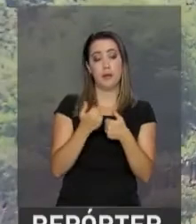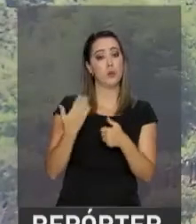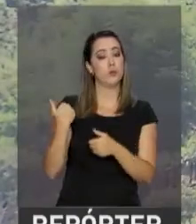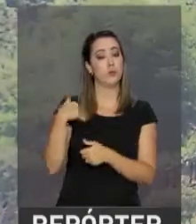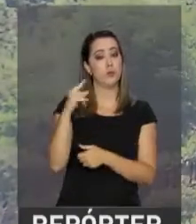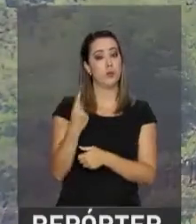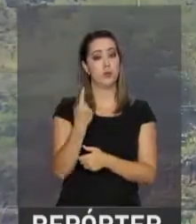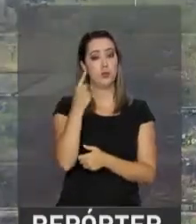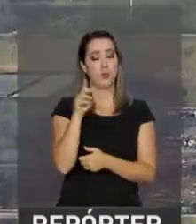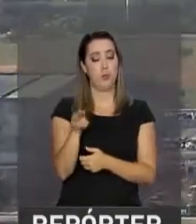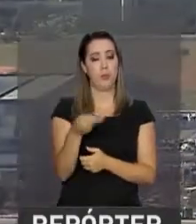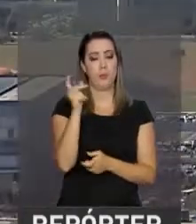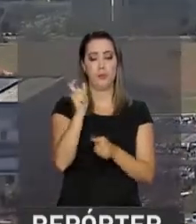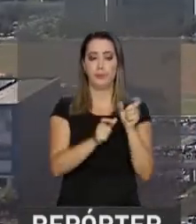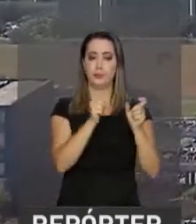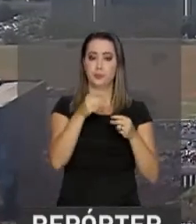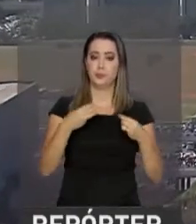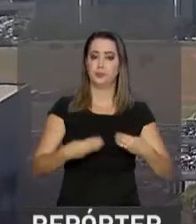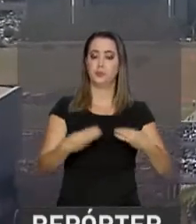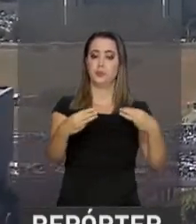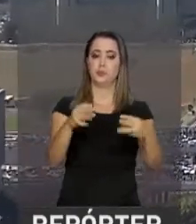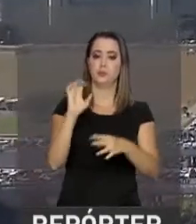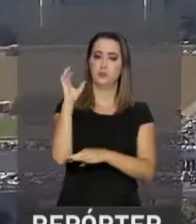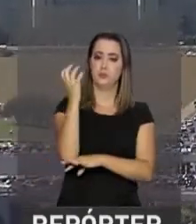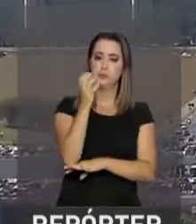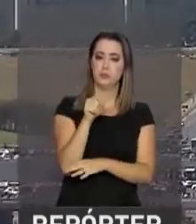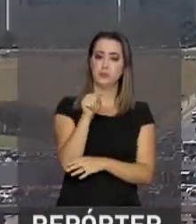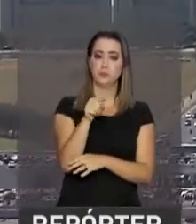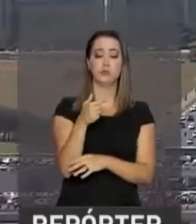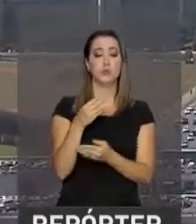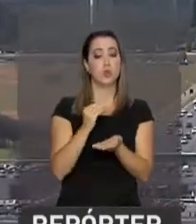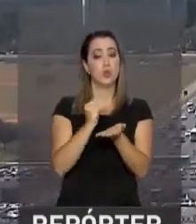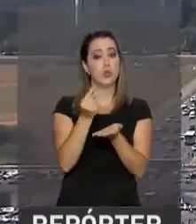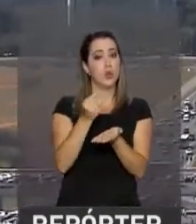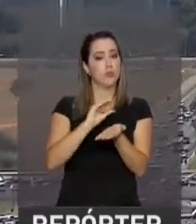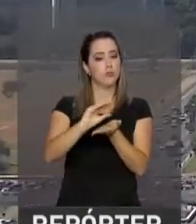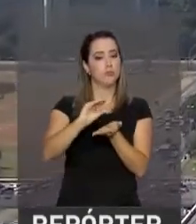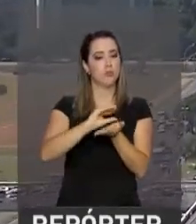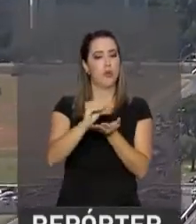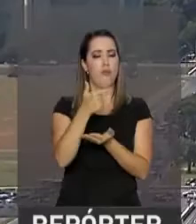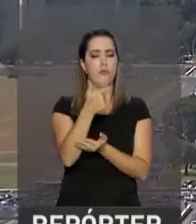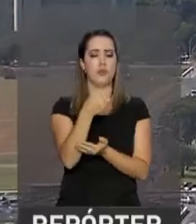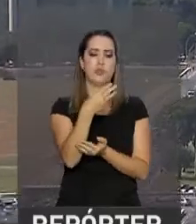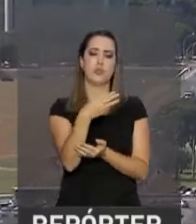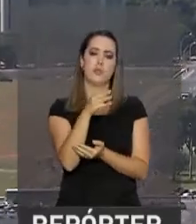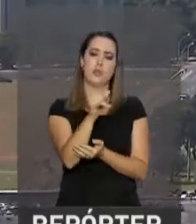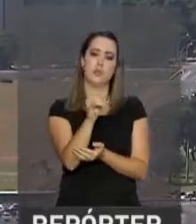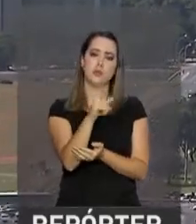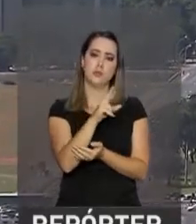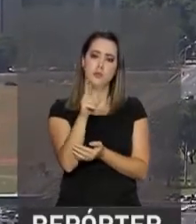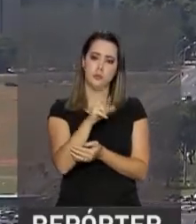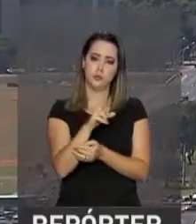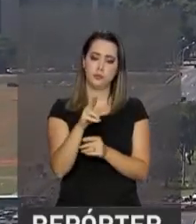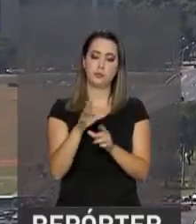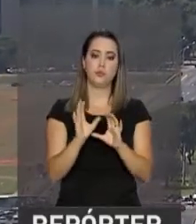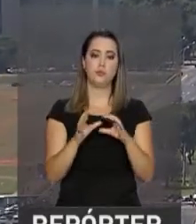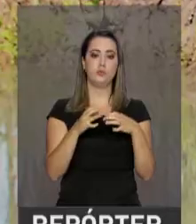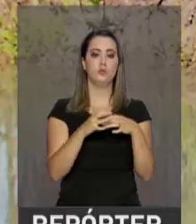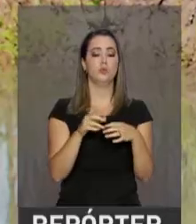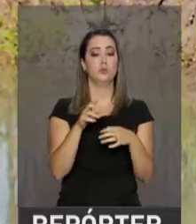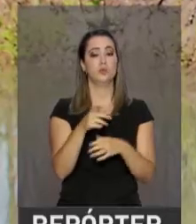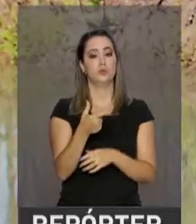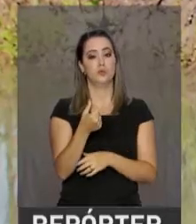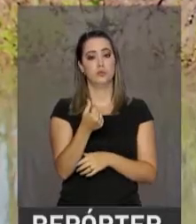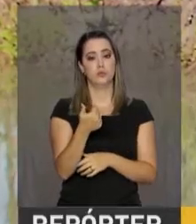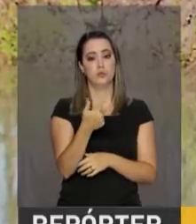1 milhão de habitantes, o Ministério do Meio Ambiente repassou R$ 23 milhões para instituições públicas em 2017. O